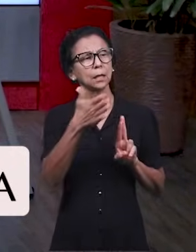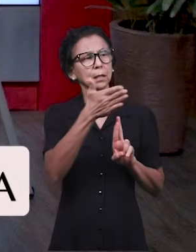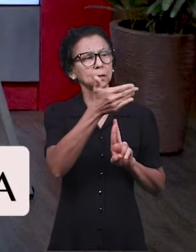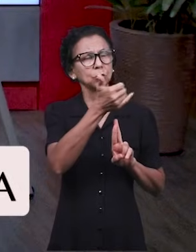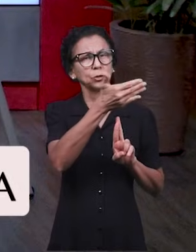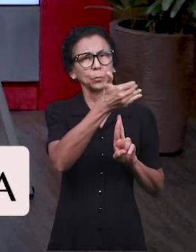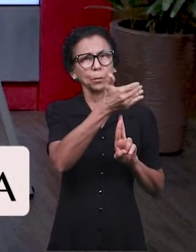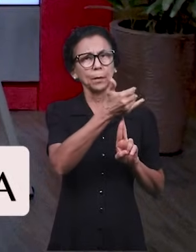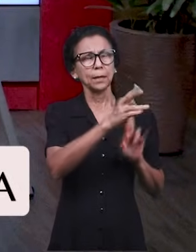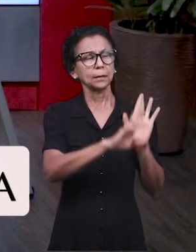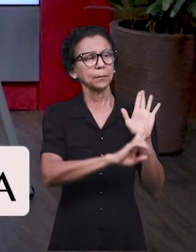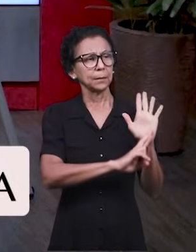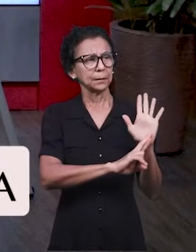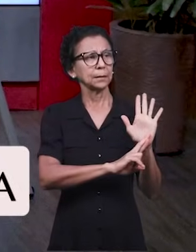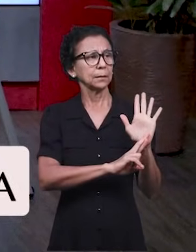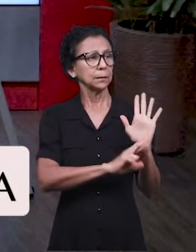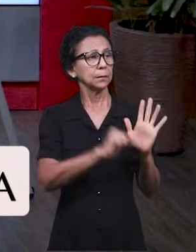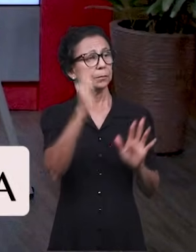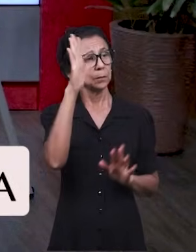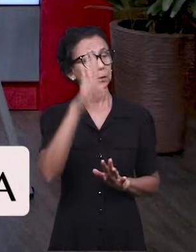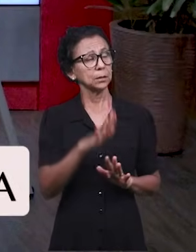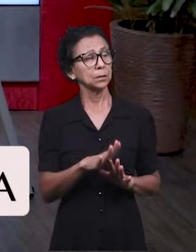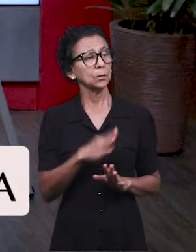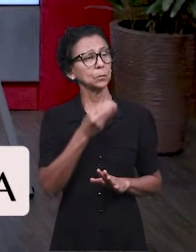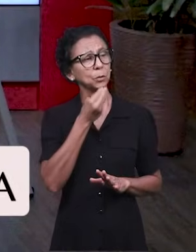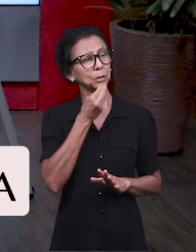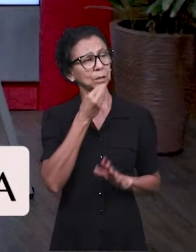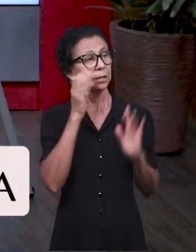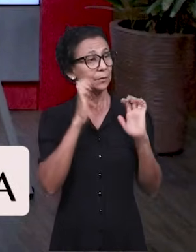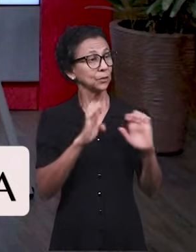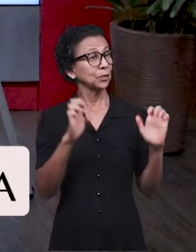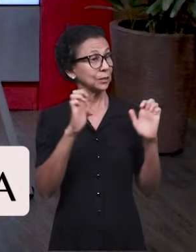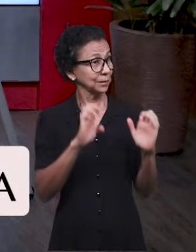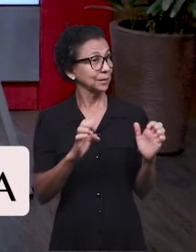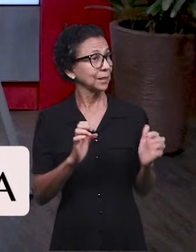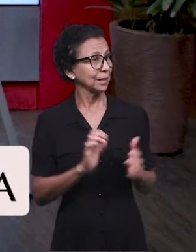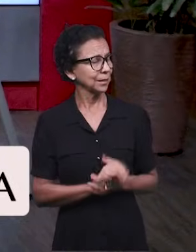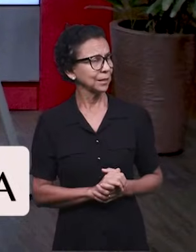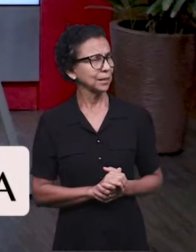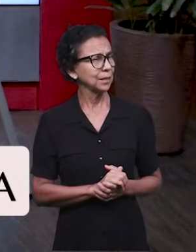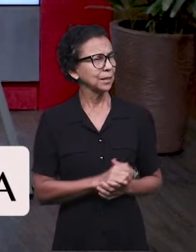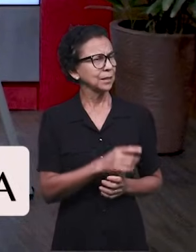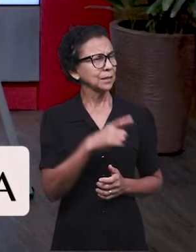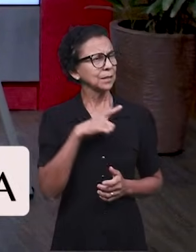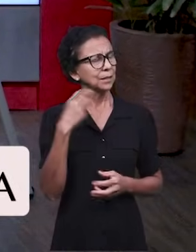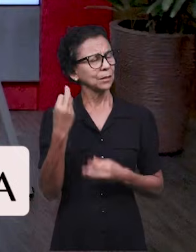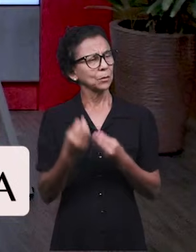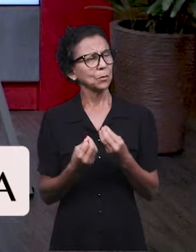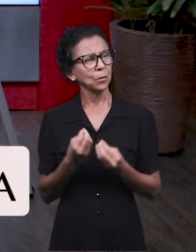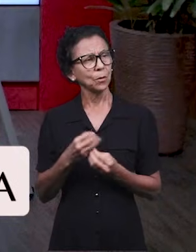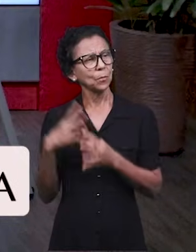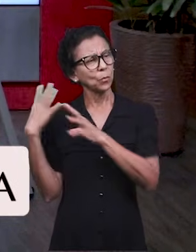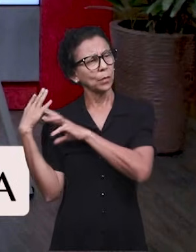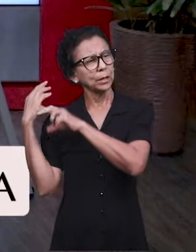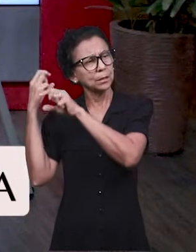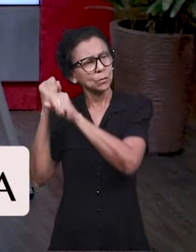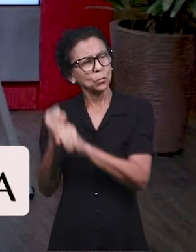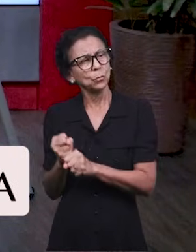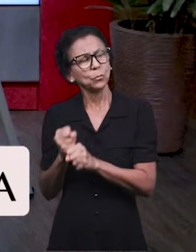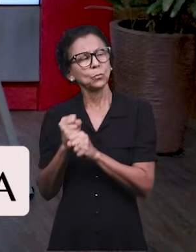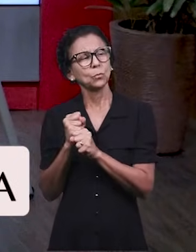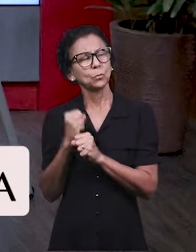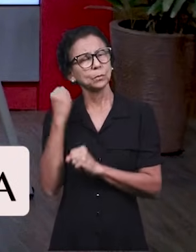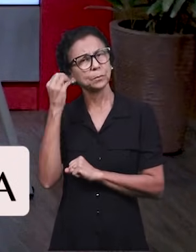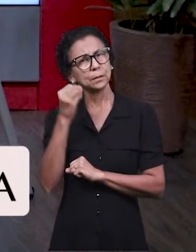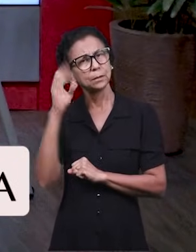evangelizar no exterior, né? O senhor teria, assim, como trazer para nós um resumo, né, das principais experiências,